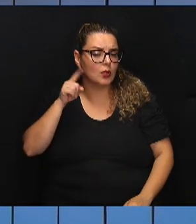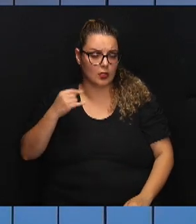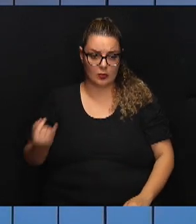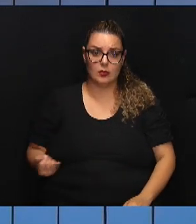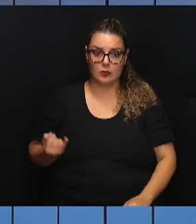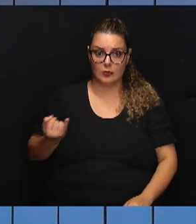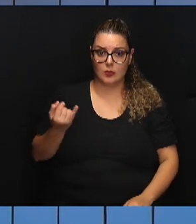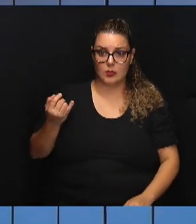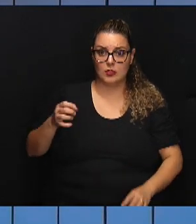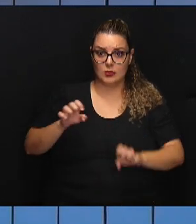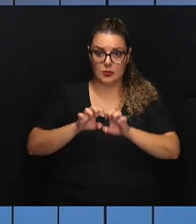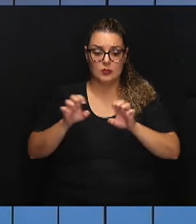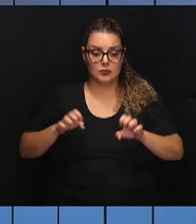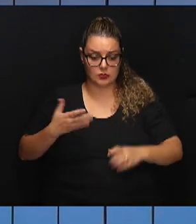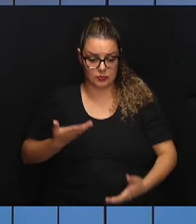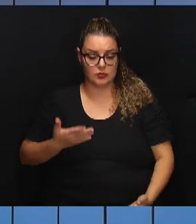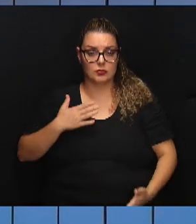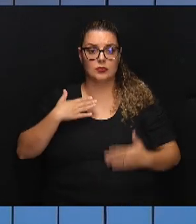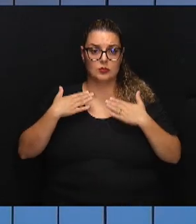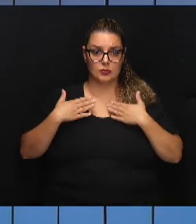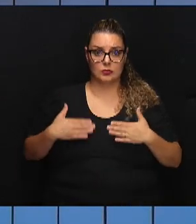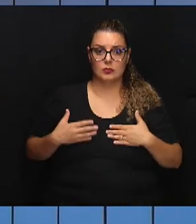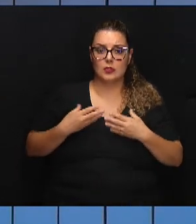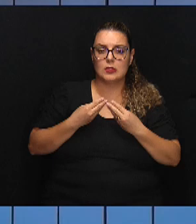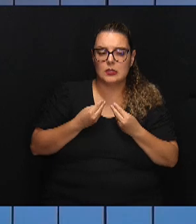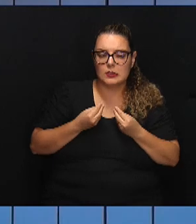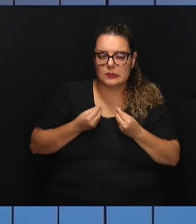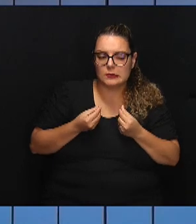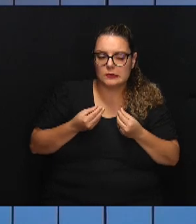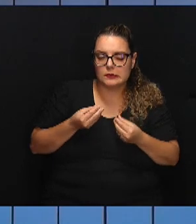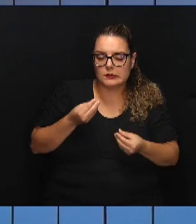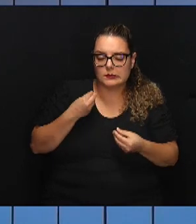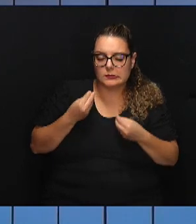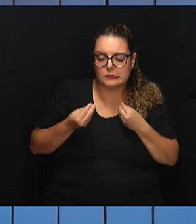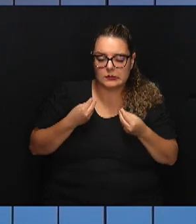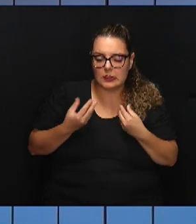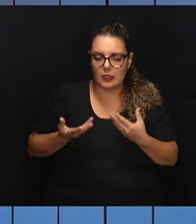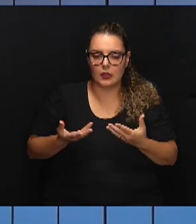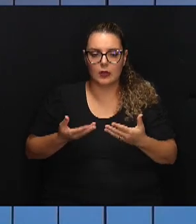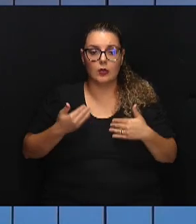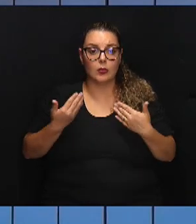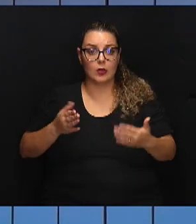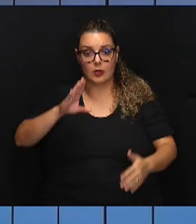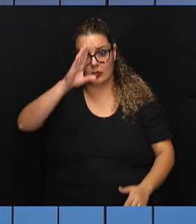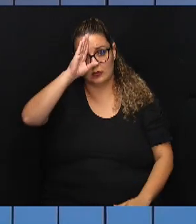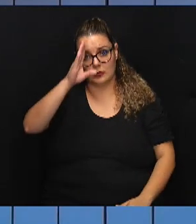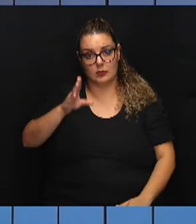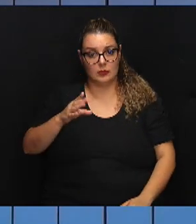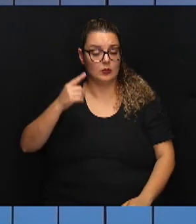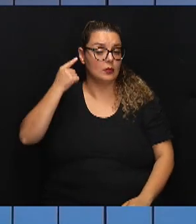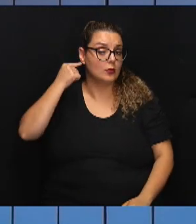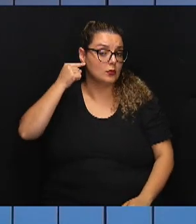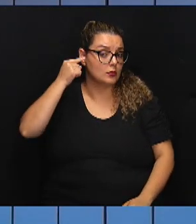do nosso corpo, uma estrutura também muito sensível. Qual que é a principal função dele?